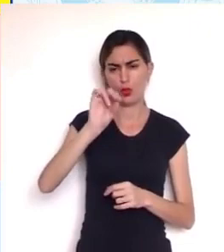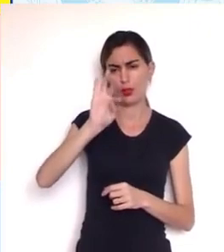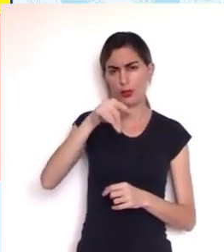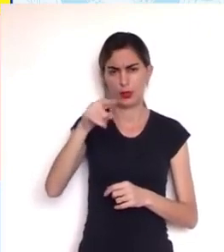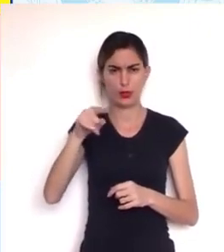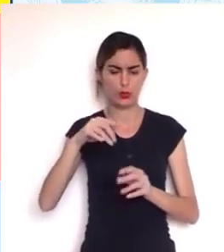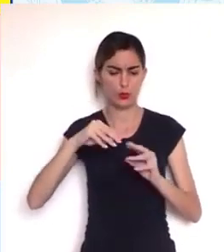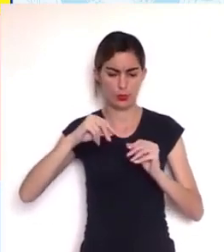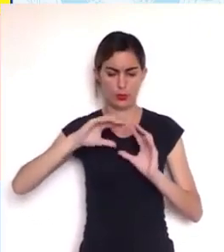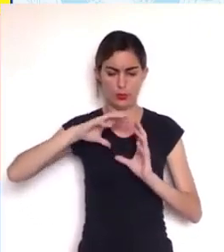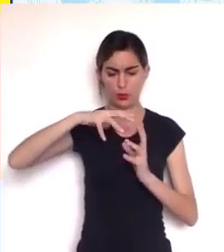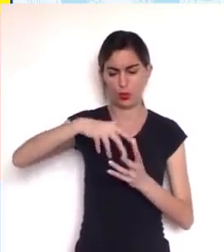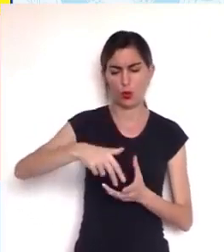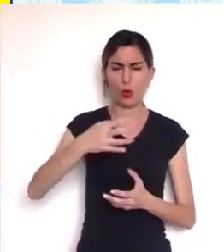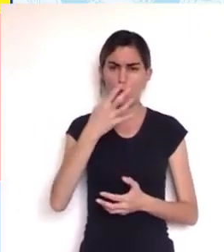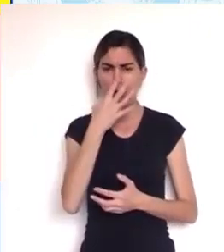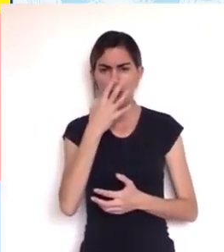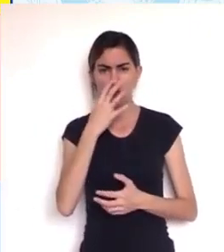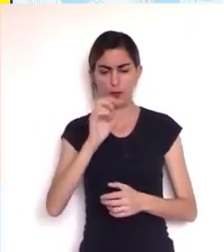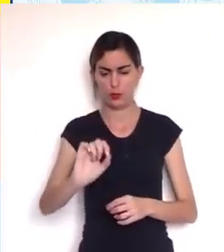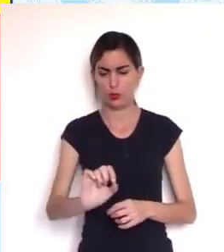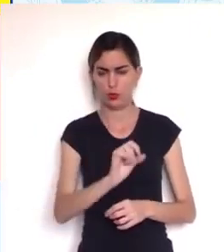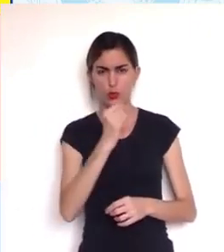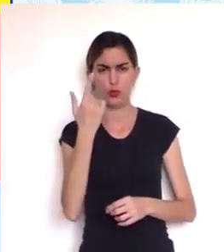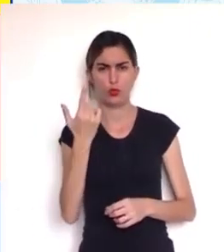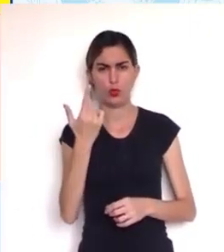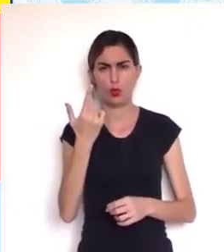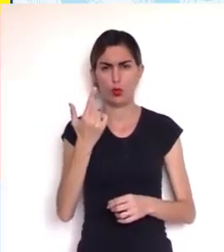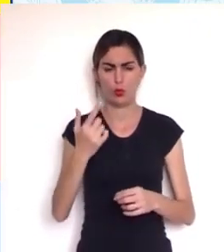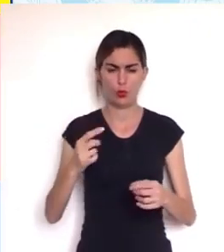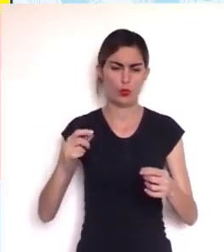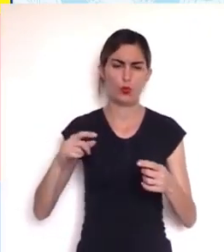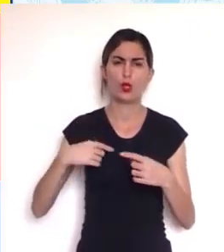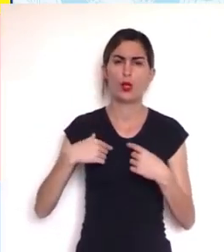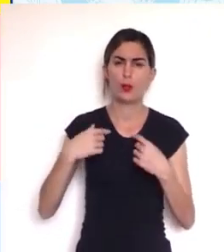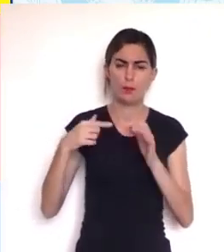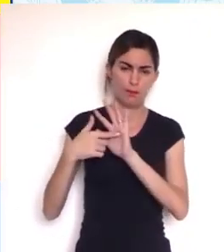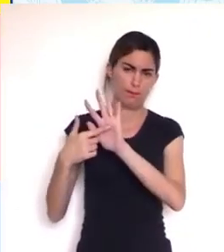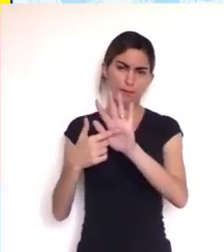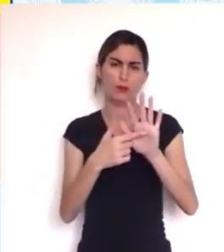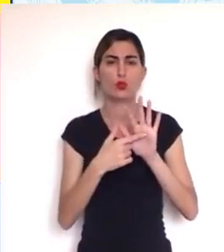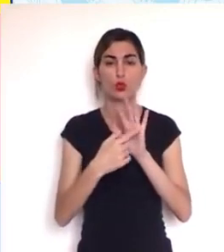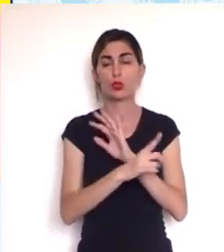da Terra, dá para observar bem aí o Sol, os raios solares